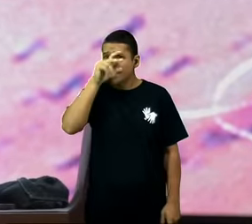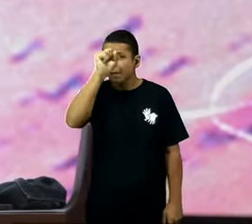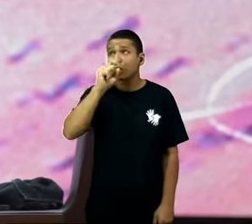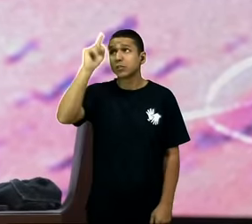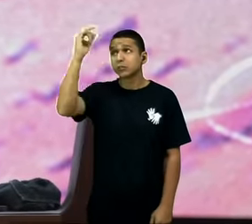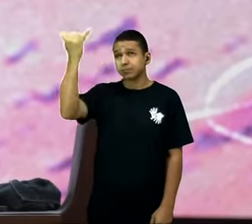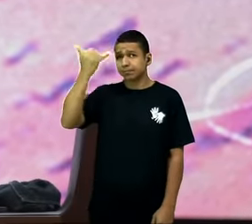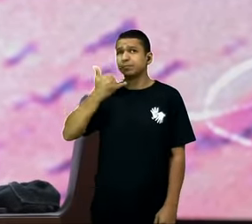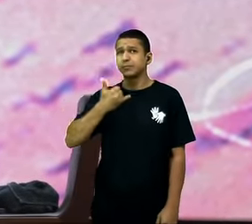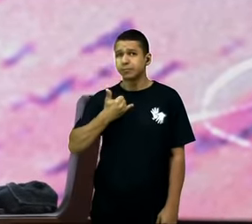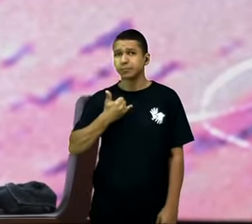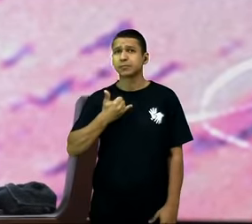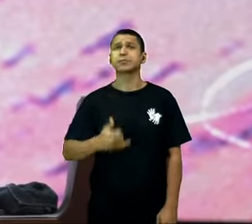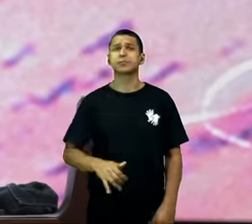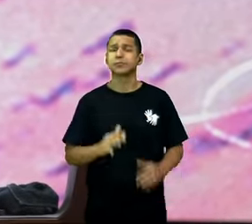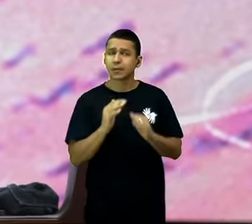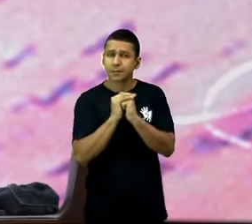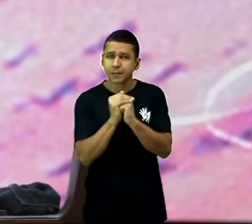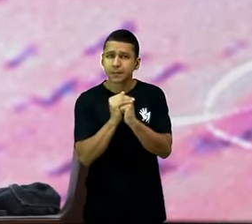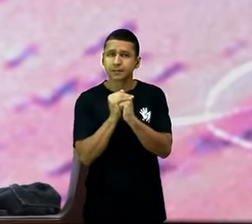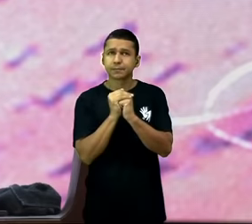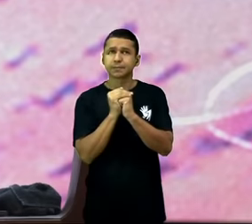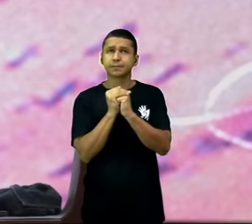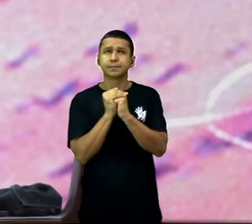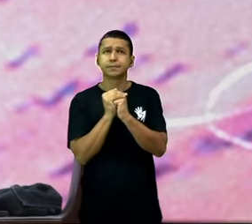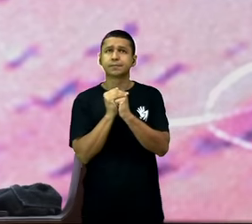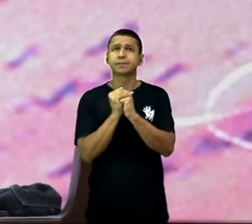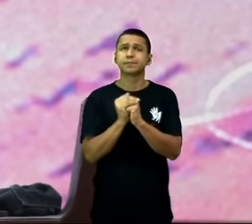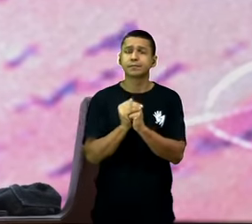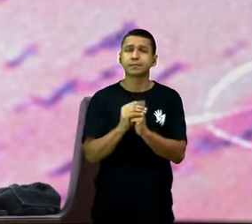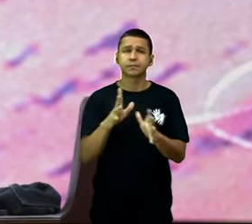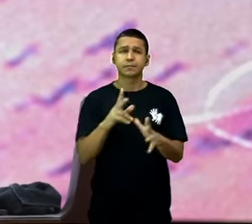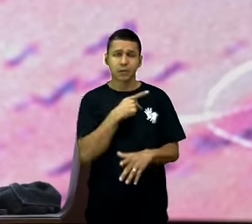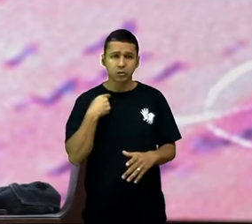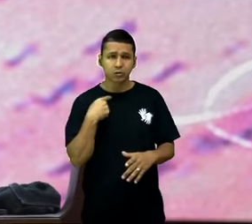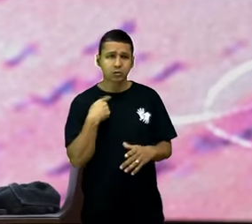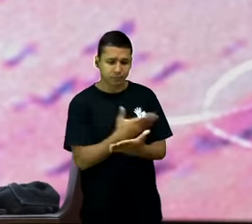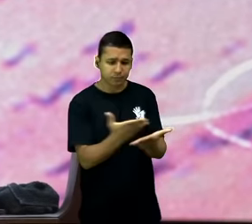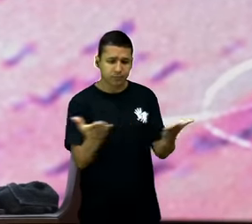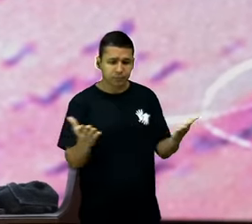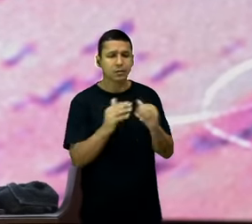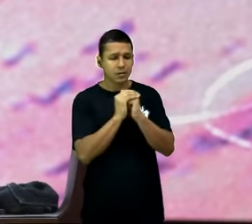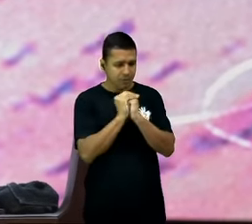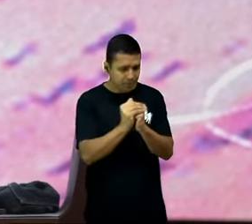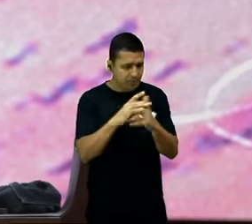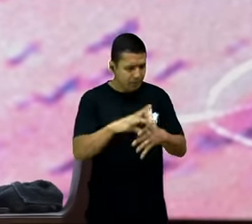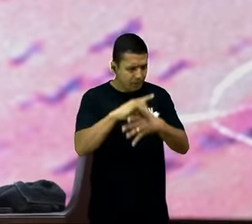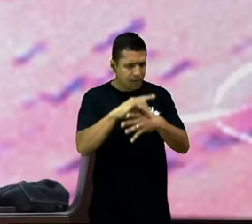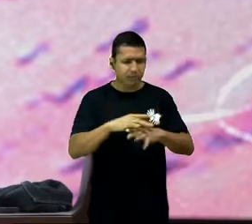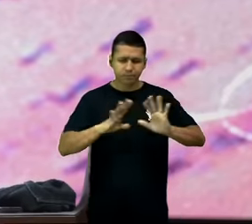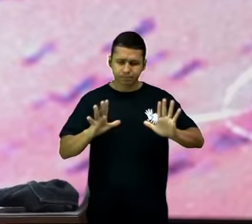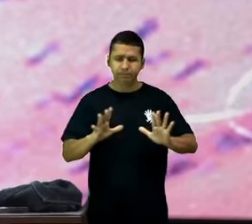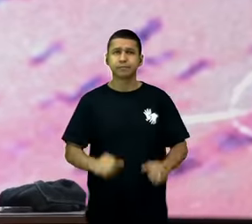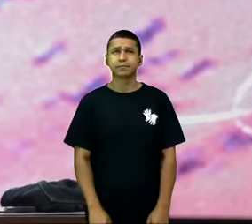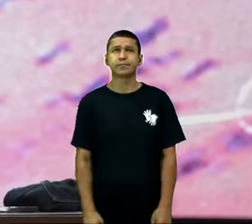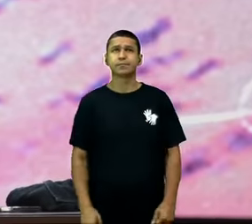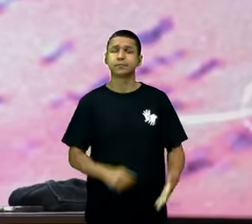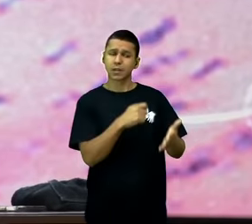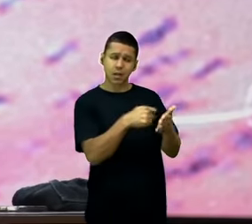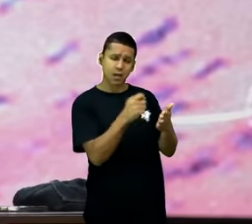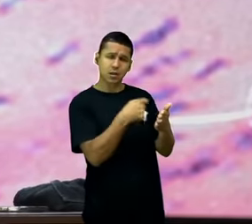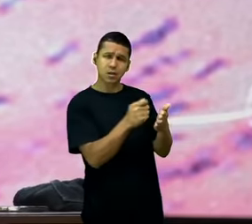com a gente hoje. Amém? Pastores estão aí? Amém? Amém? Os líderes estão aí? Amém? Glória a Deus. Então anote